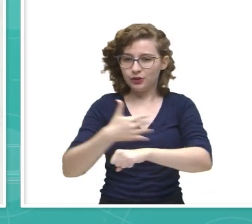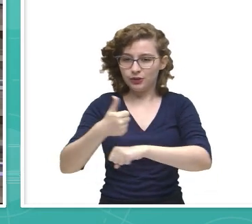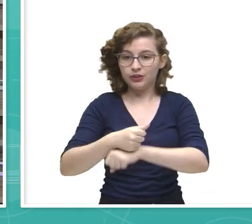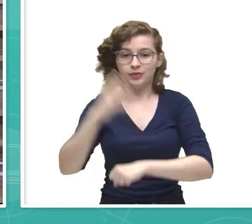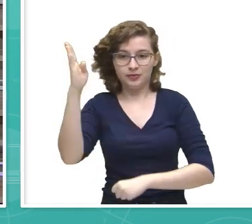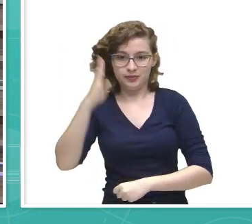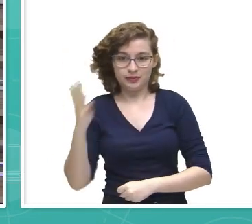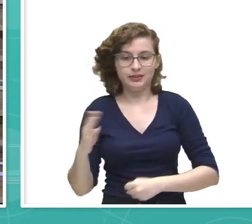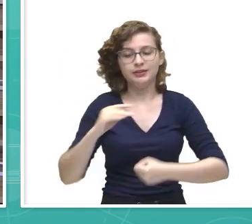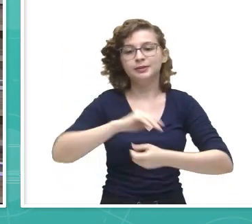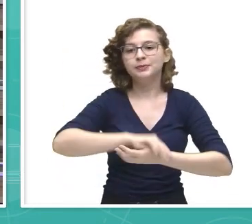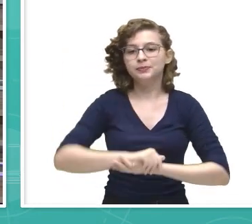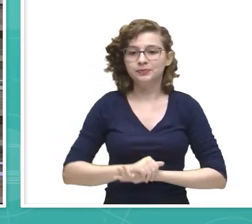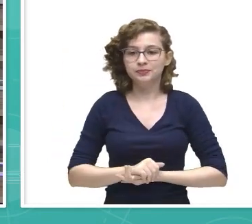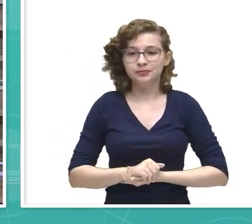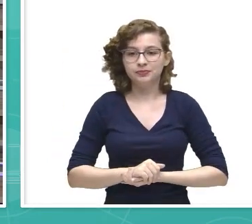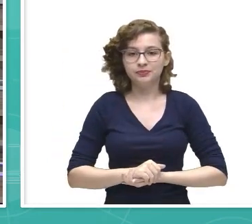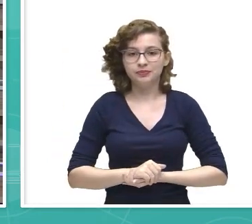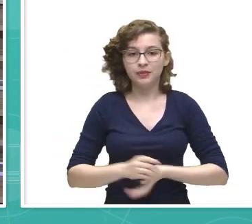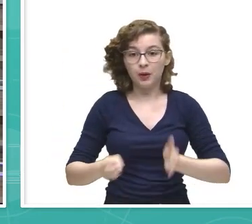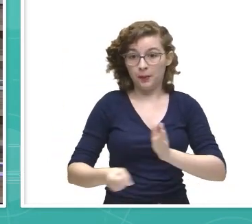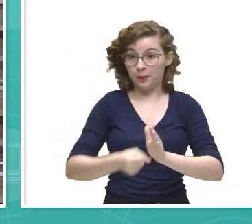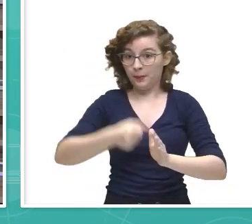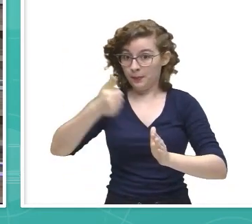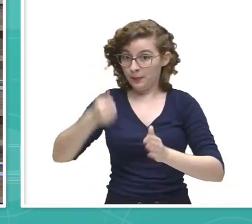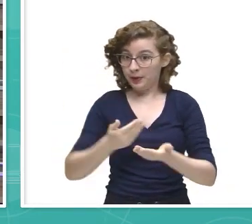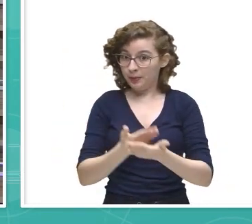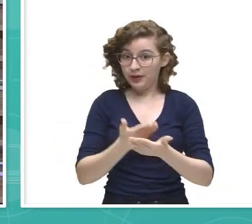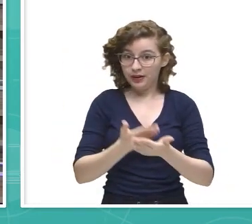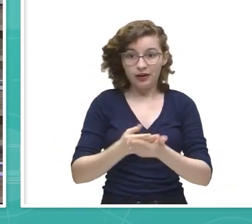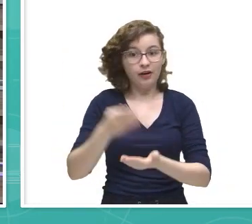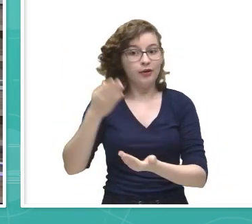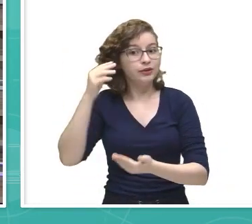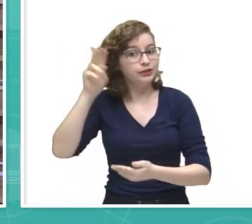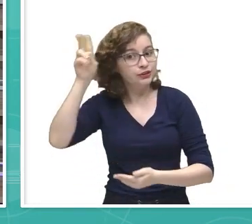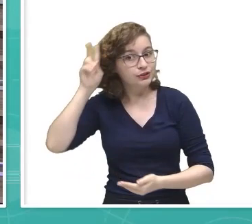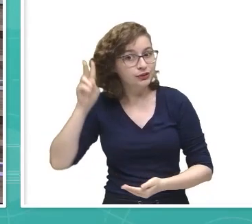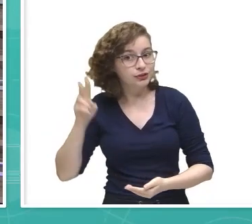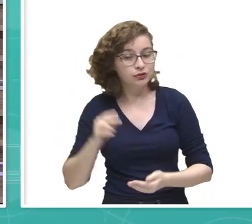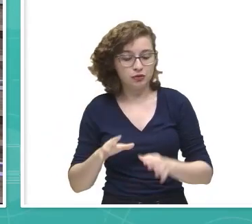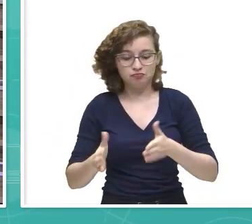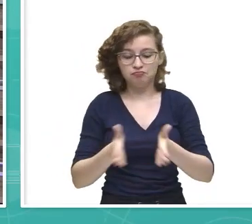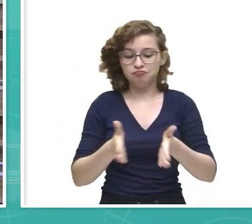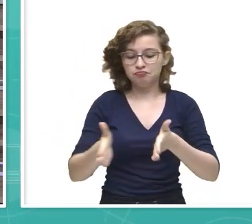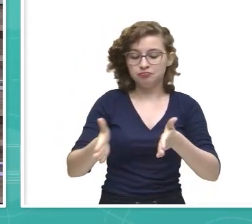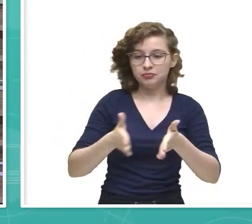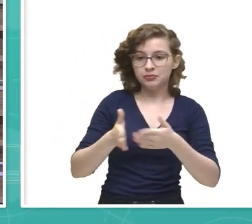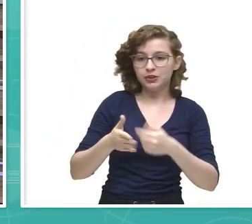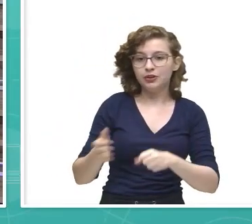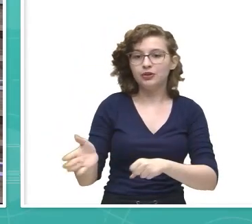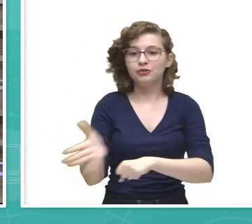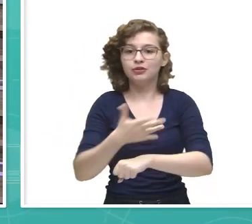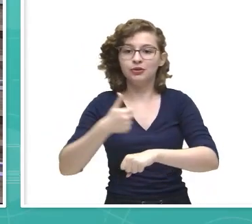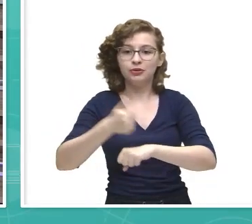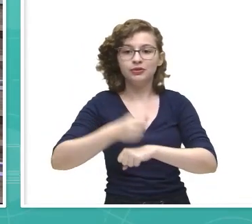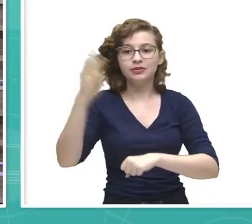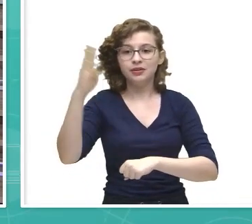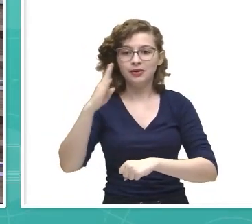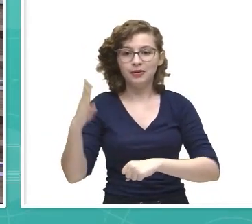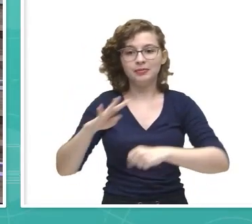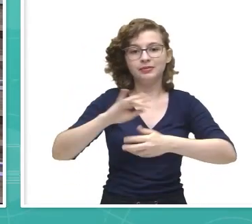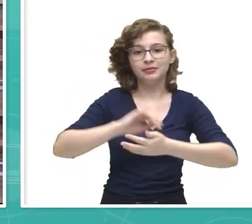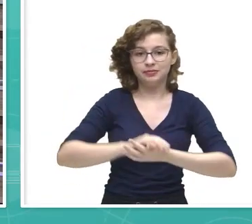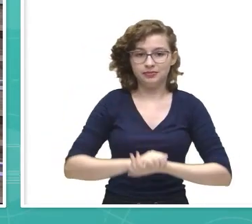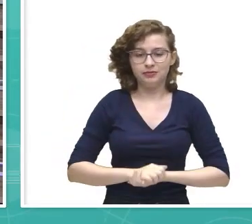gente. Primeira aula, aula de História, período colonial brasileiro. A gente vai refletir um pouquinho, gente, sobre o período